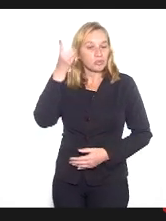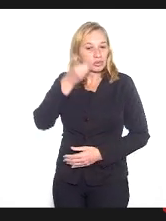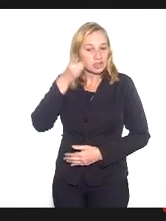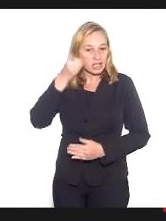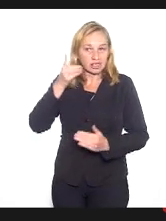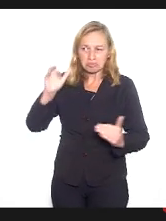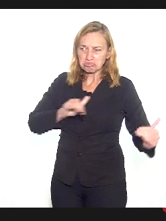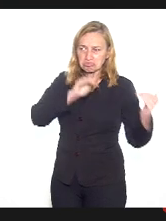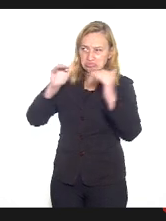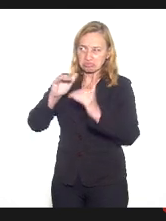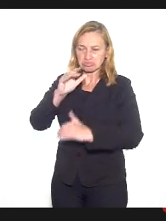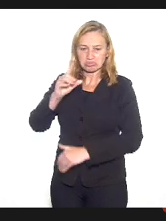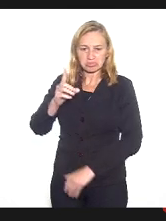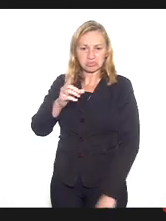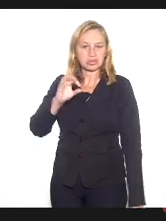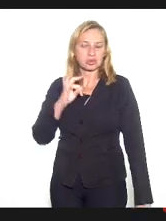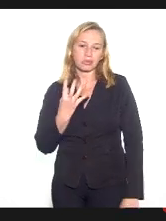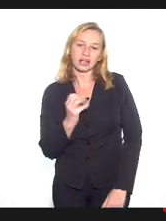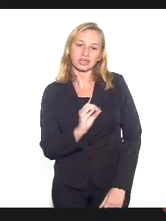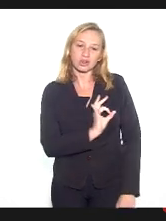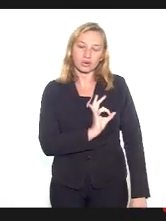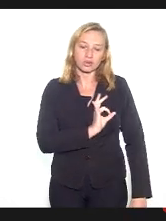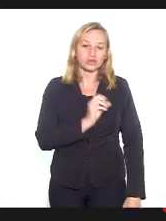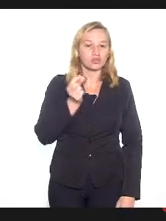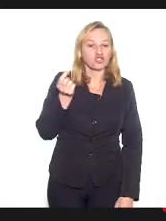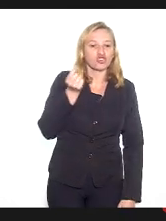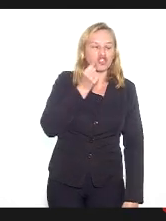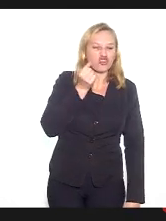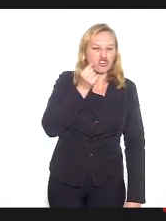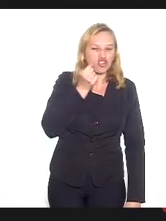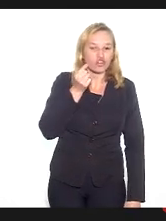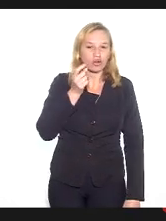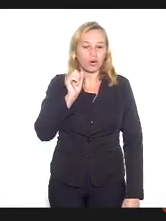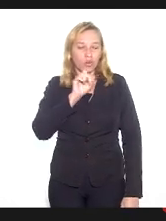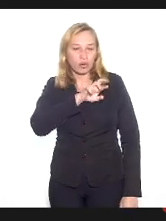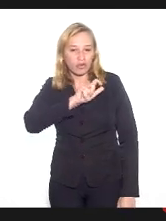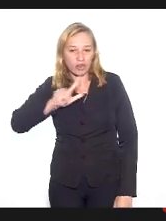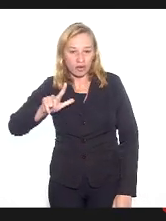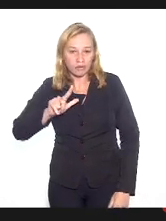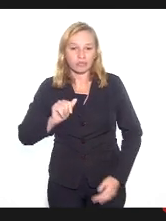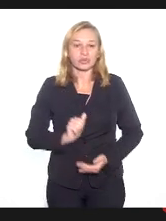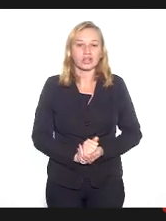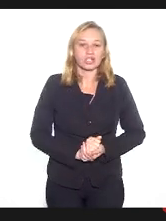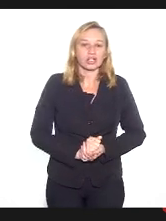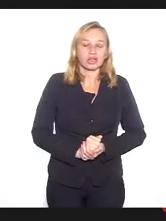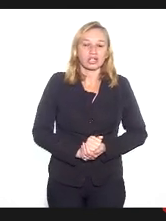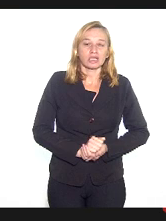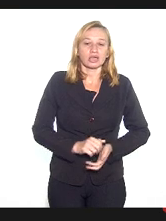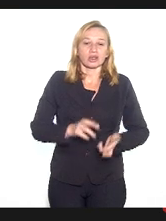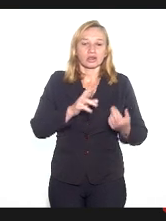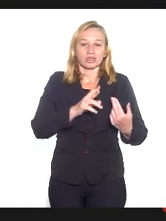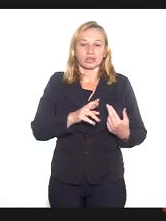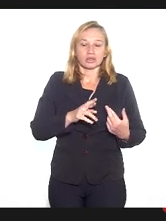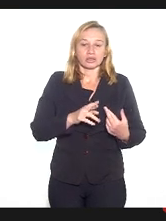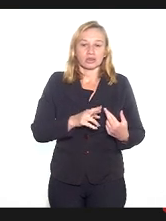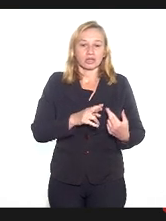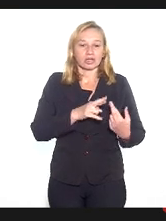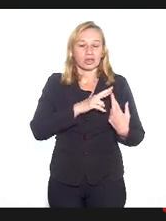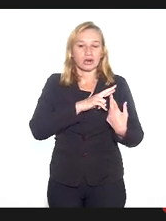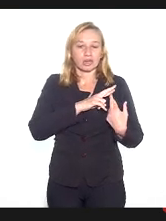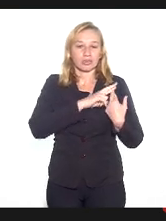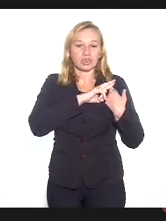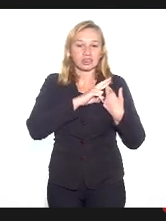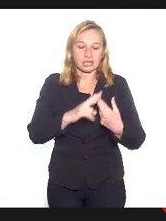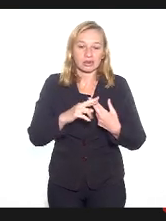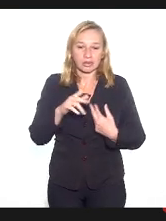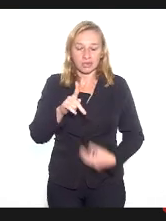Rocha, deputado Ratinho, coronel Polito, e o doutor Fernando, representante da PGE, que foi de suma importância, né,